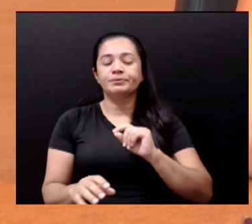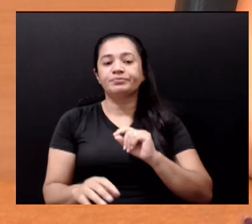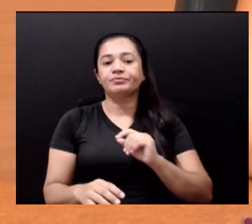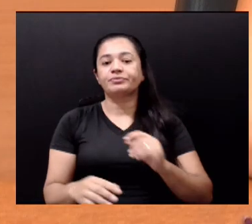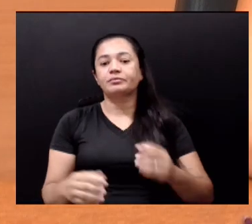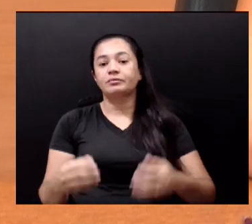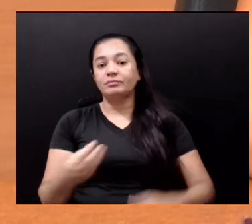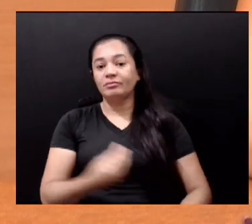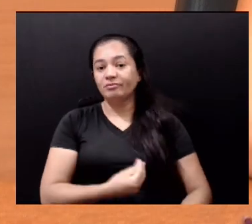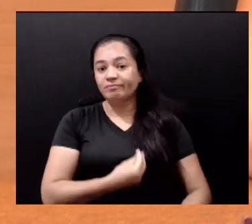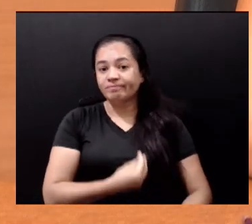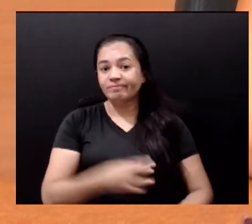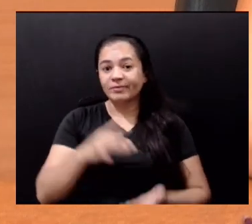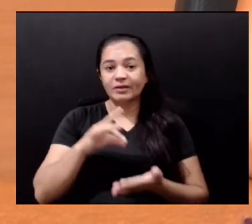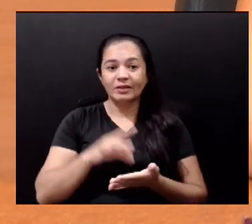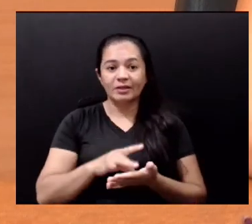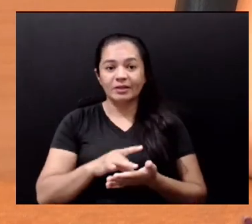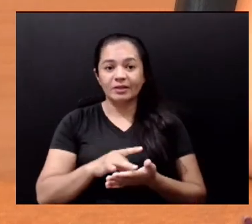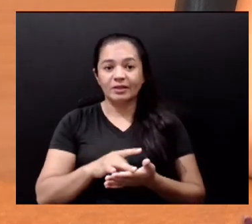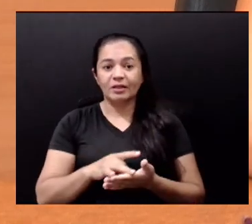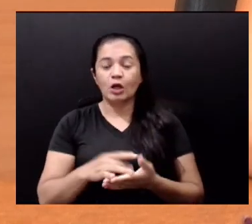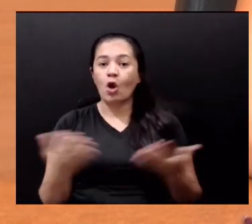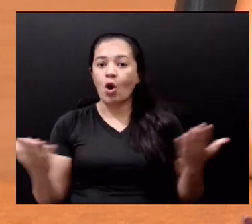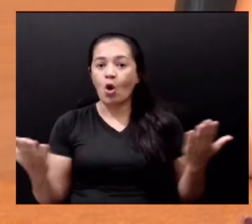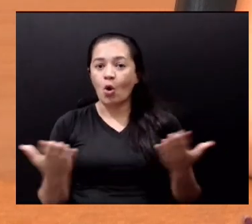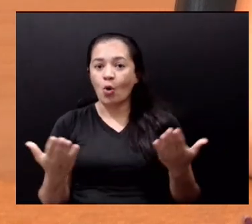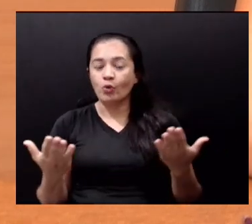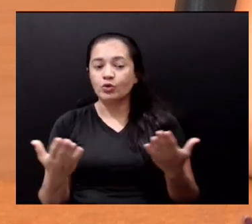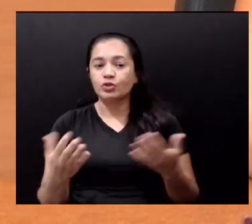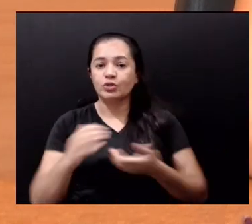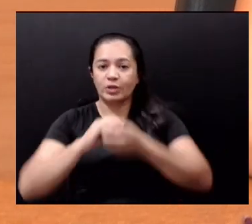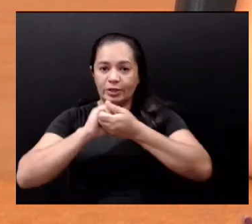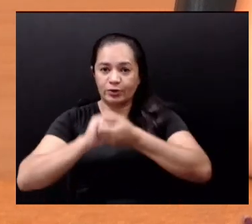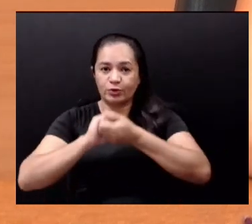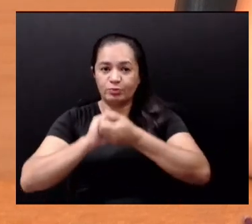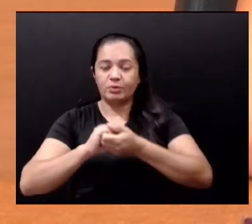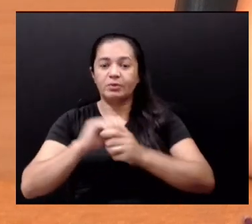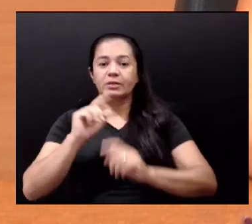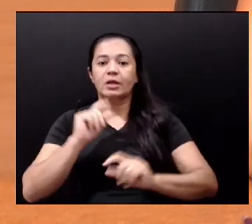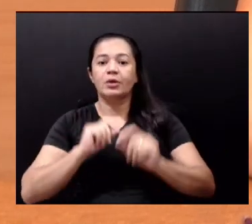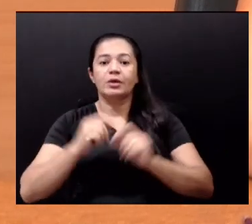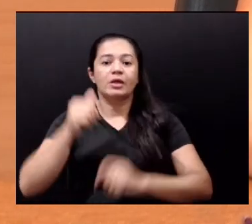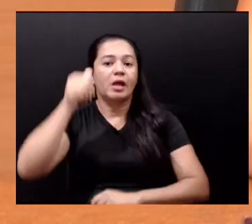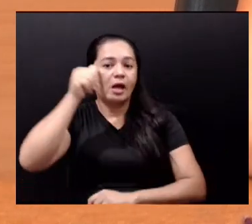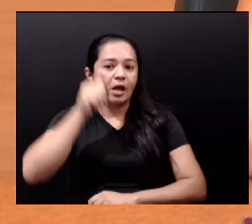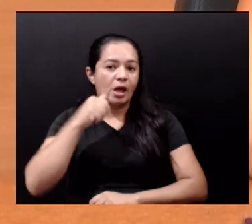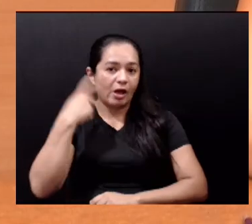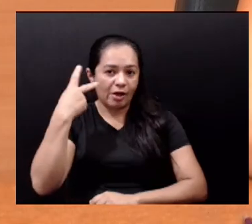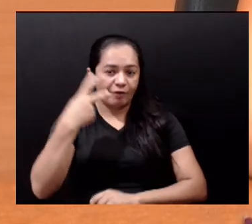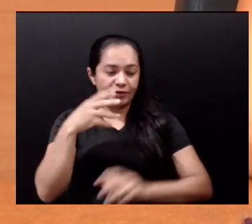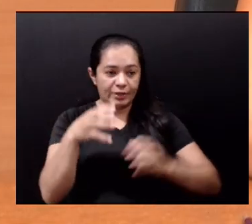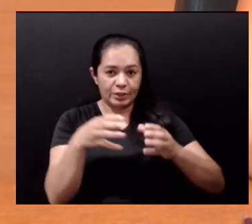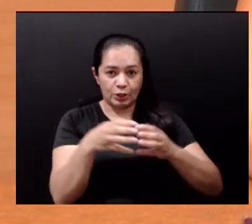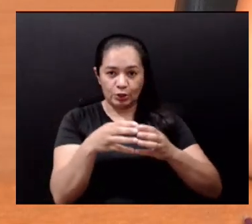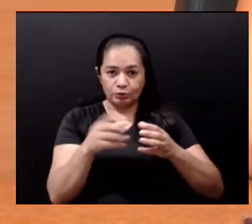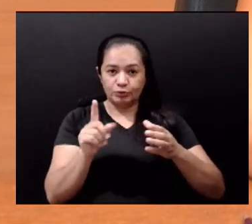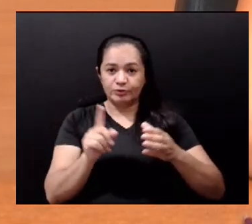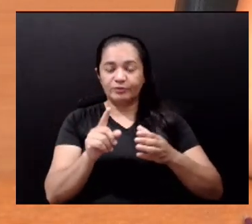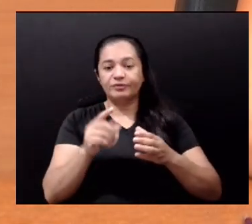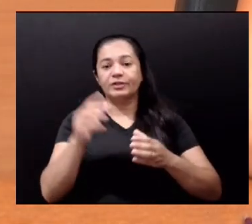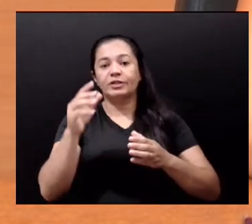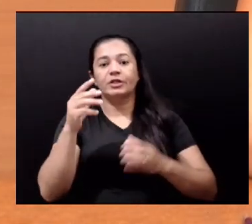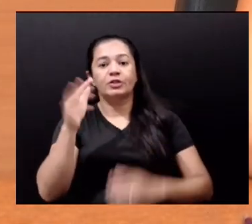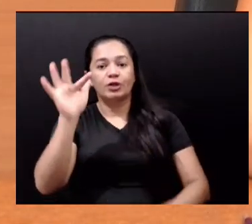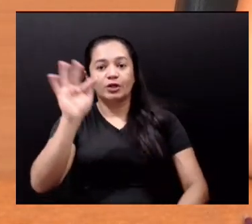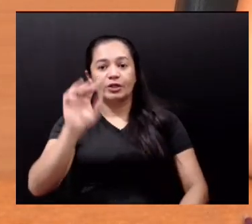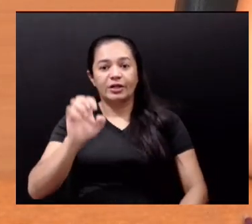quero saudar a presença das vereadoras, que são membros dessa comissão, a vereadora Fernanda Souto, a vereadora Paula Miguel,